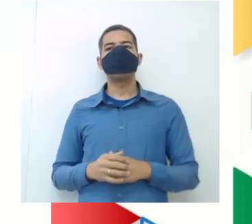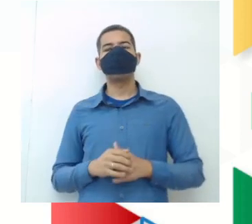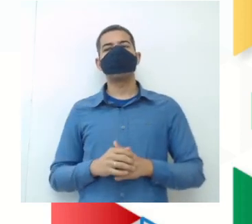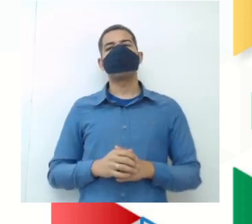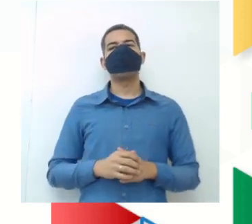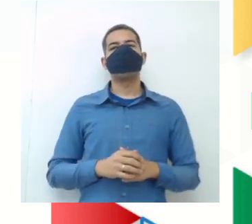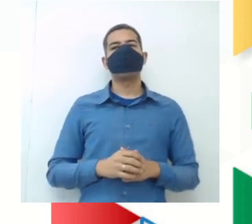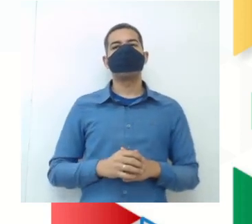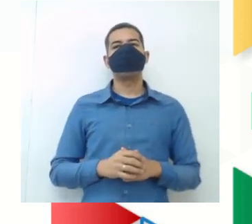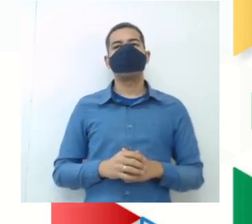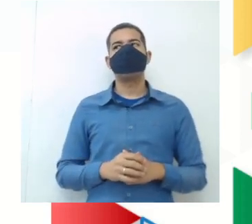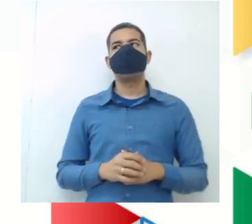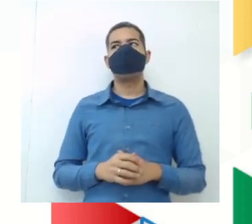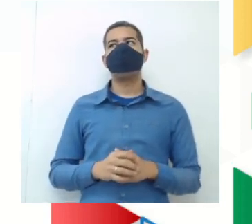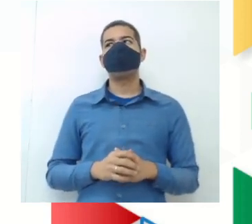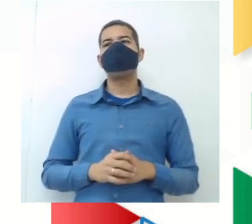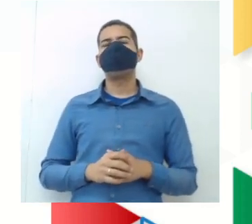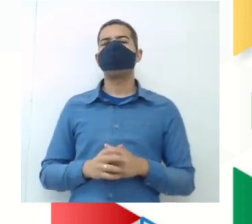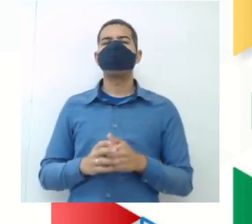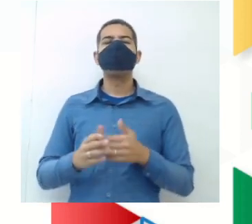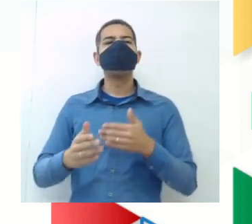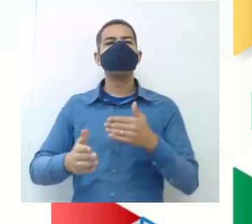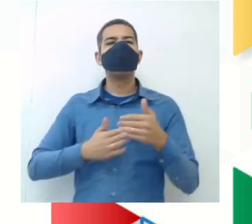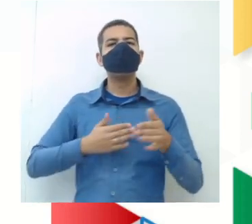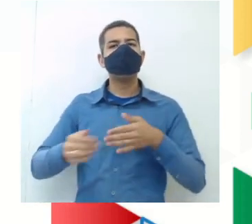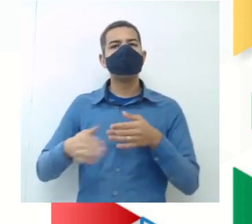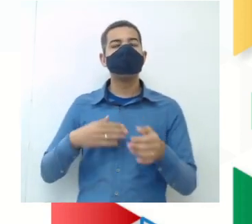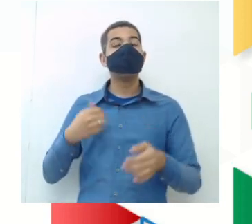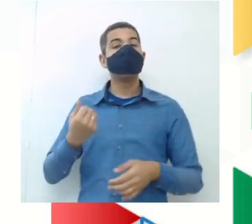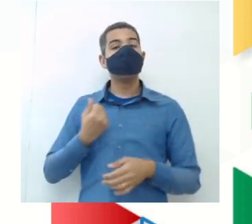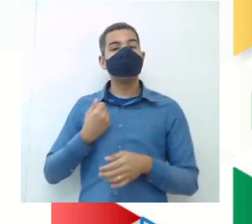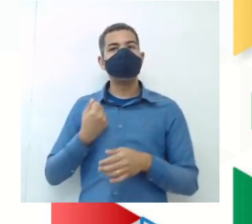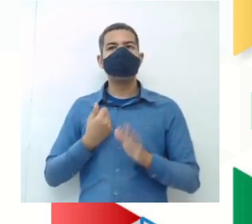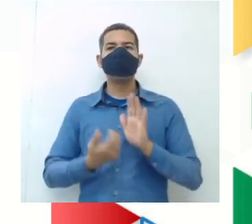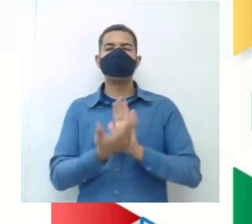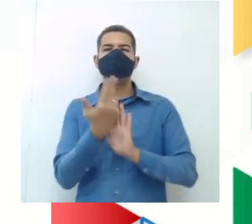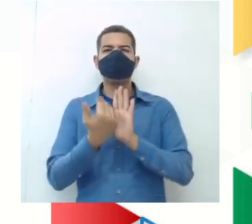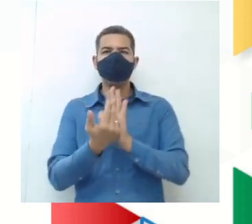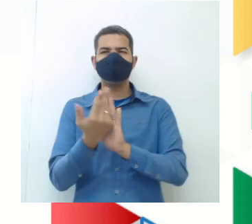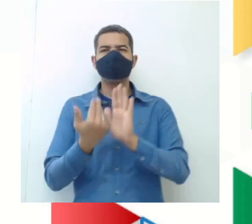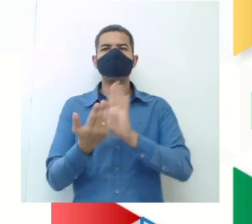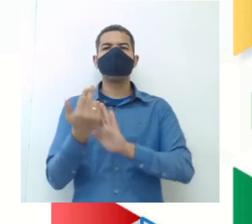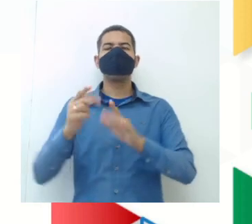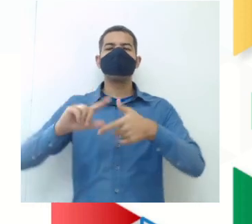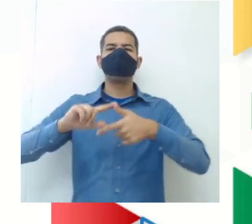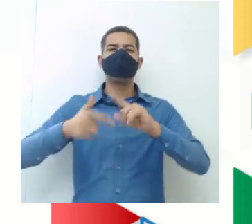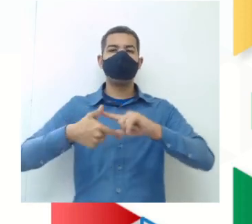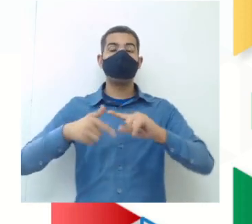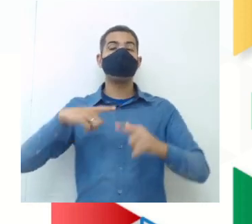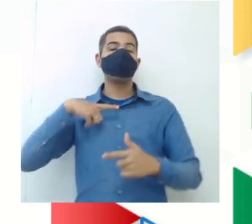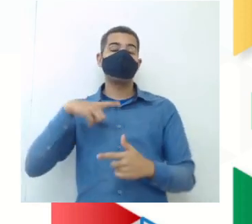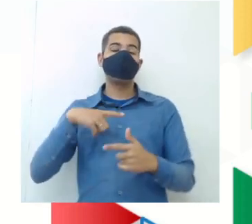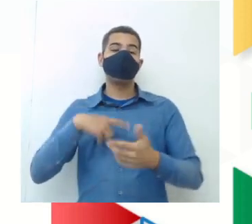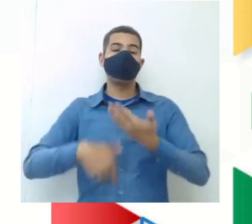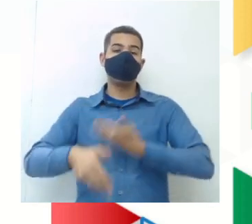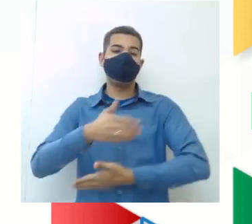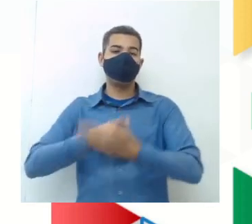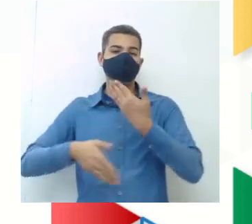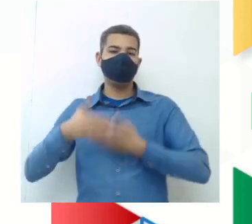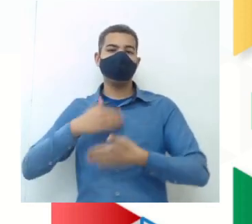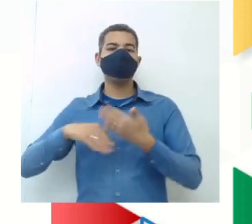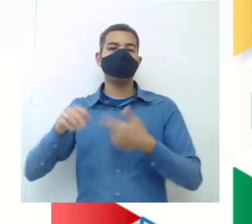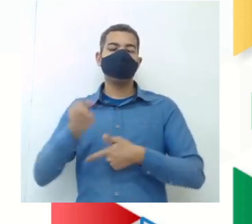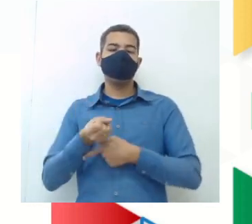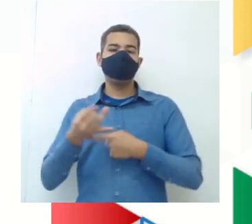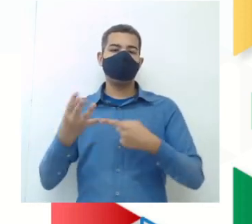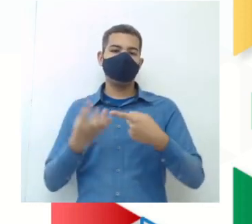sendo preenchidas. Então, tanto faz nos números como nas figuras geométricas a gente encontrar a relação com fração, ok?